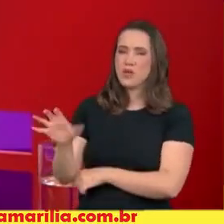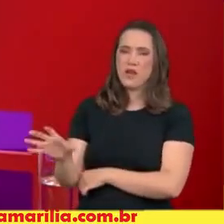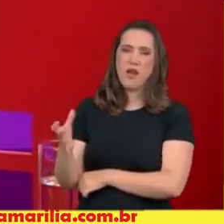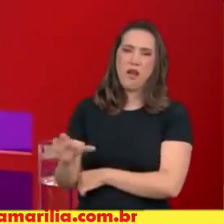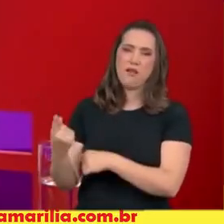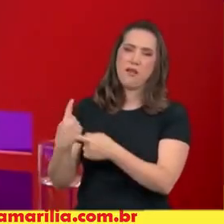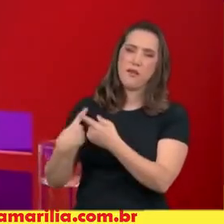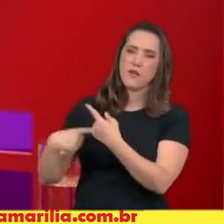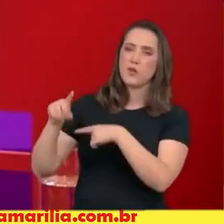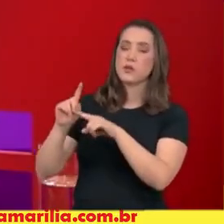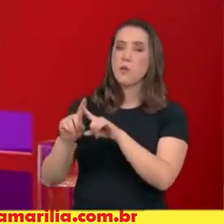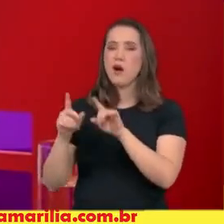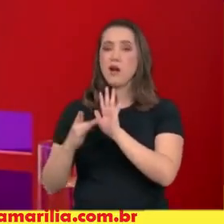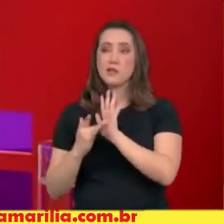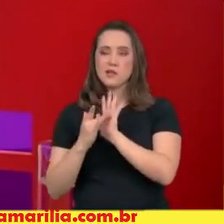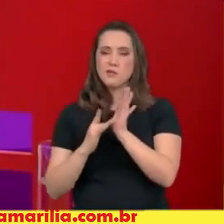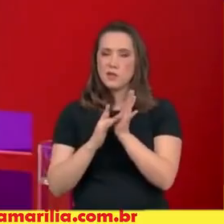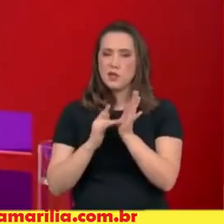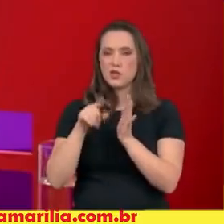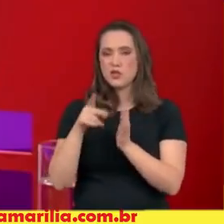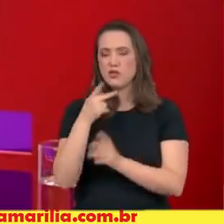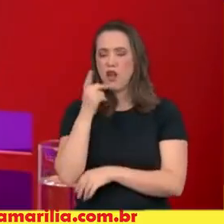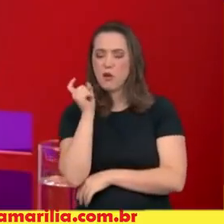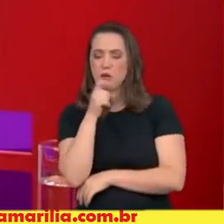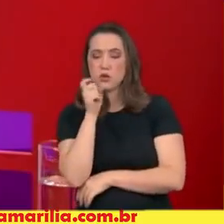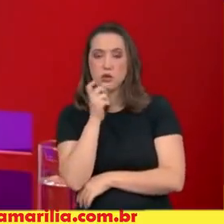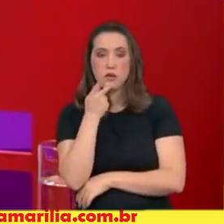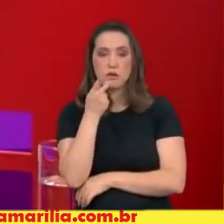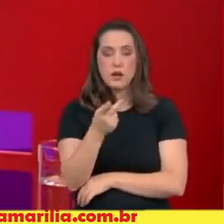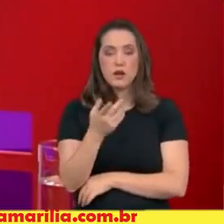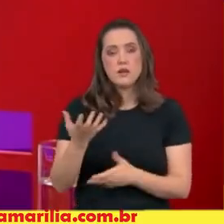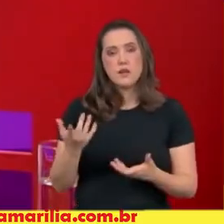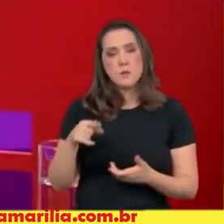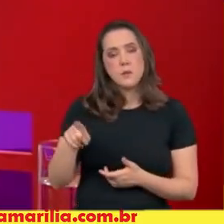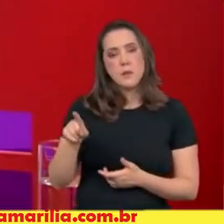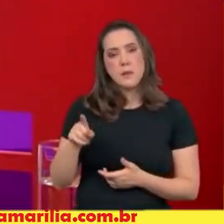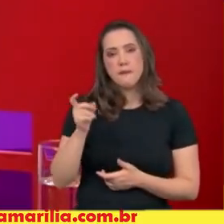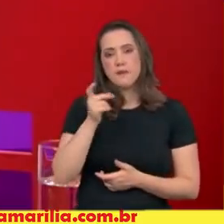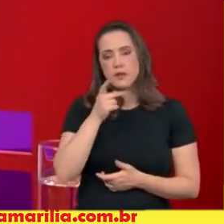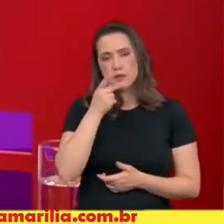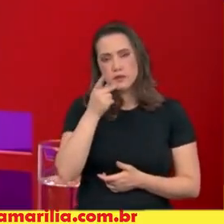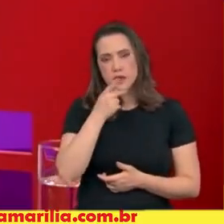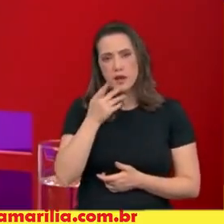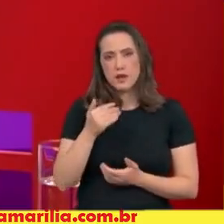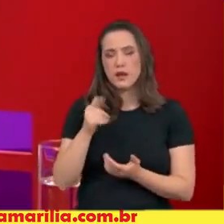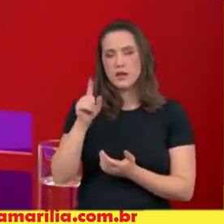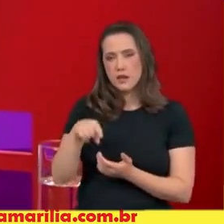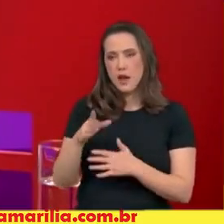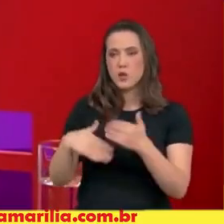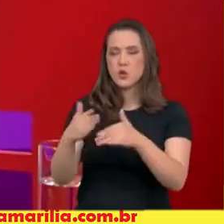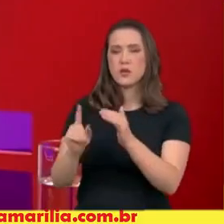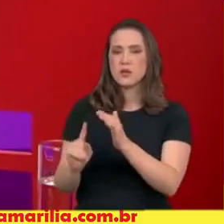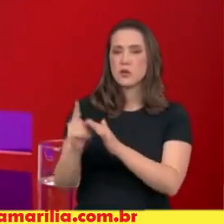da revolução inicial, que mente dizendo que é a continuação da revolta inicial, está